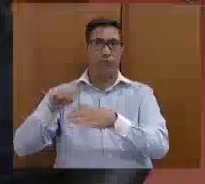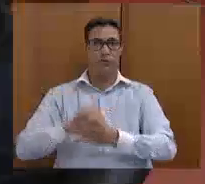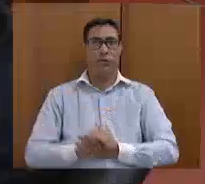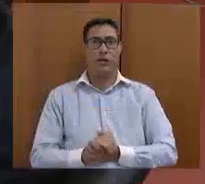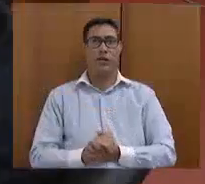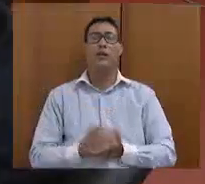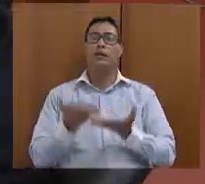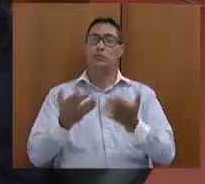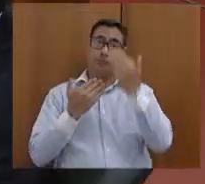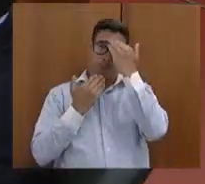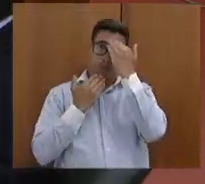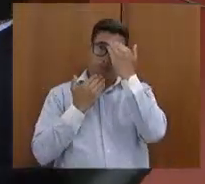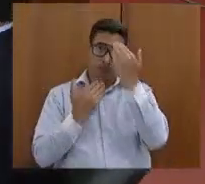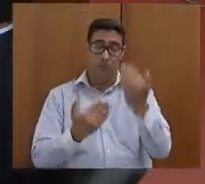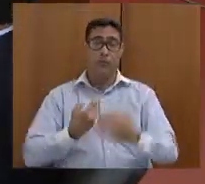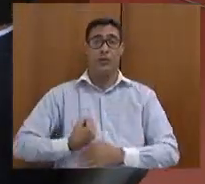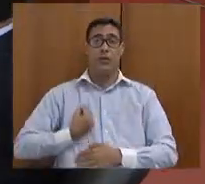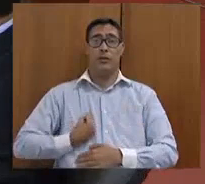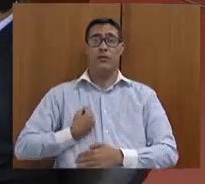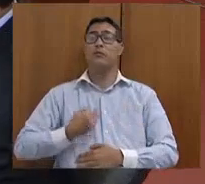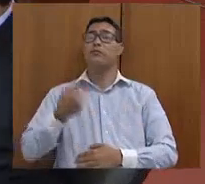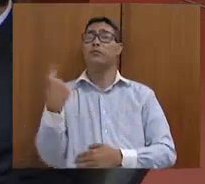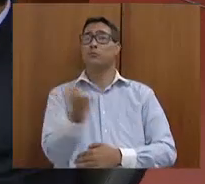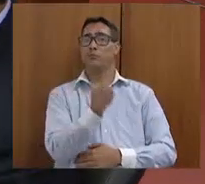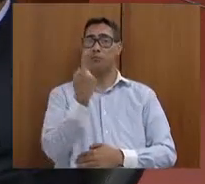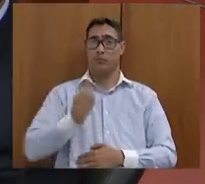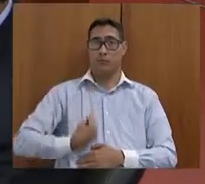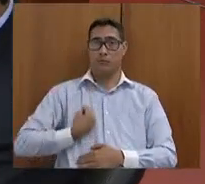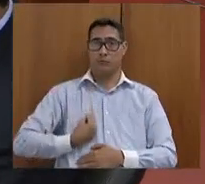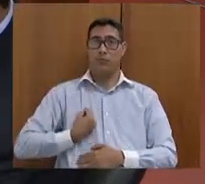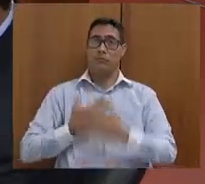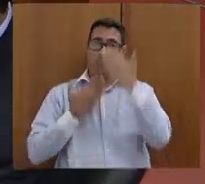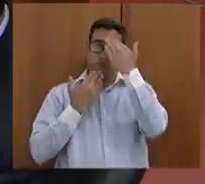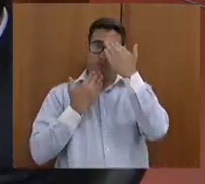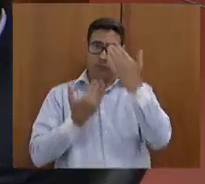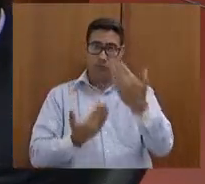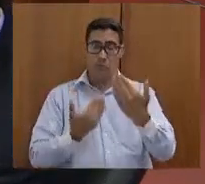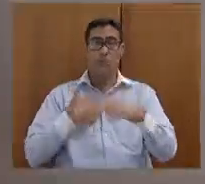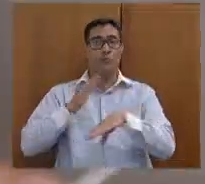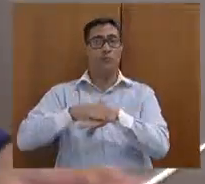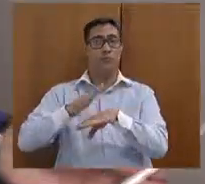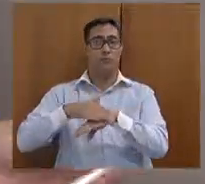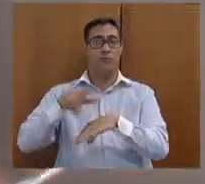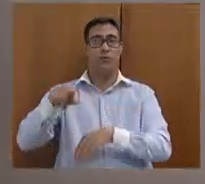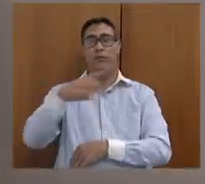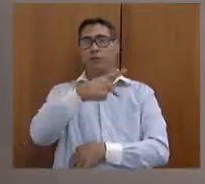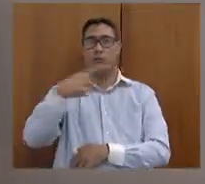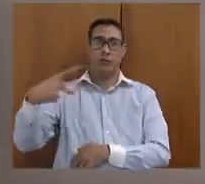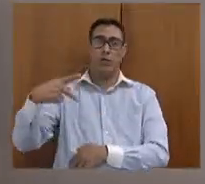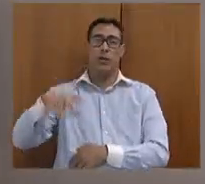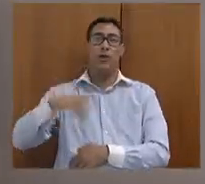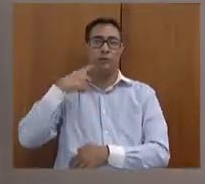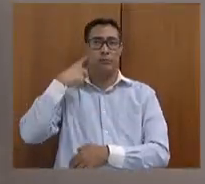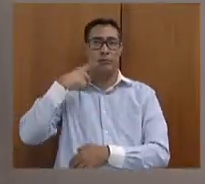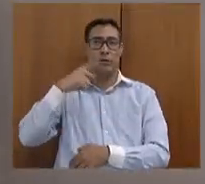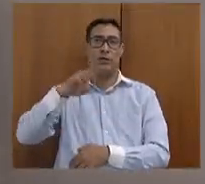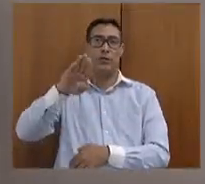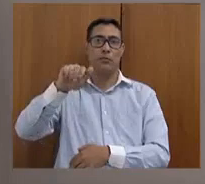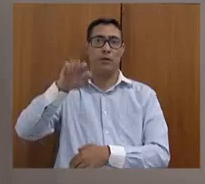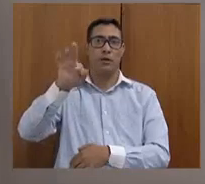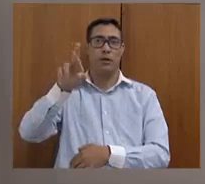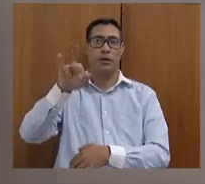agradecer a presença de todos de todos que aqui estão agradecer a condução pelo trabalho aqui na presidência Deputado Beto Cerqueira